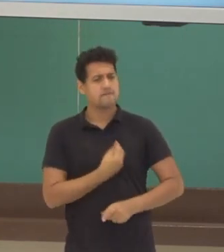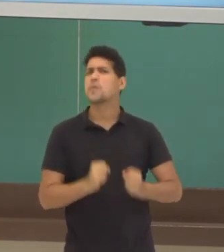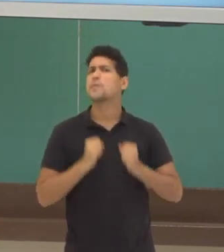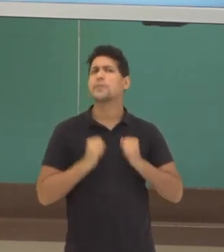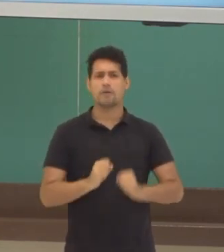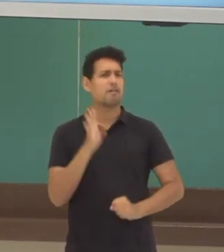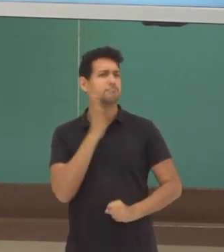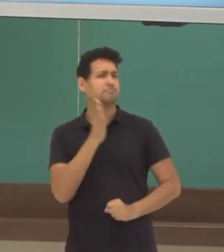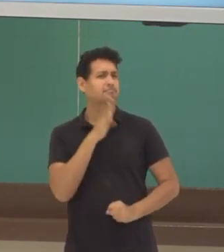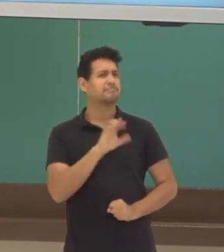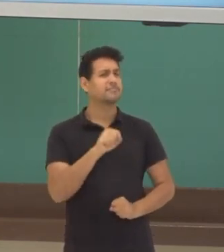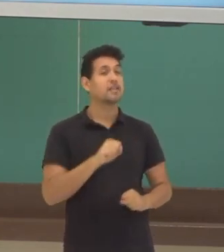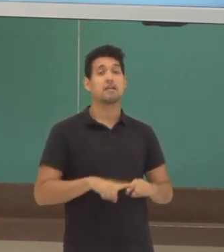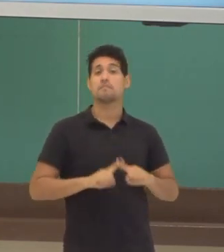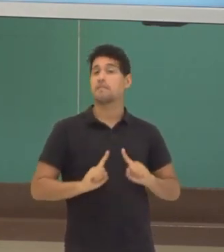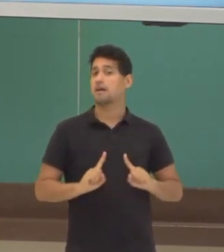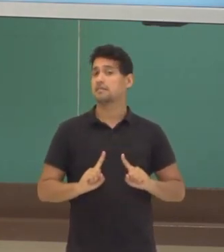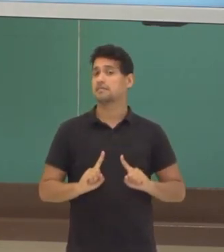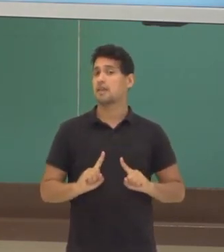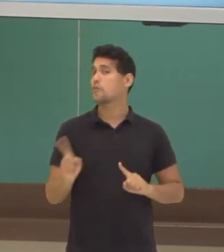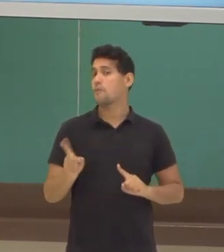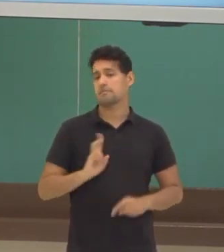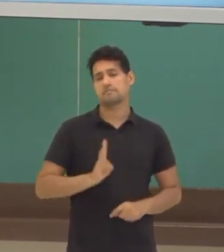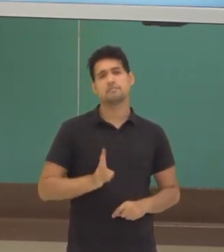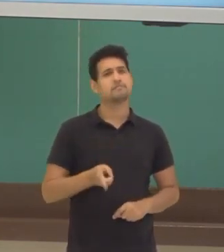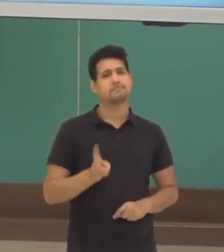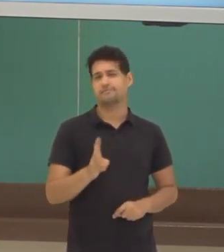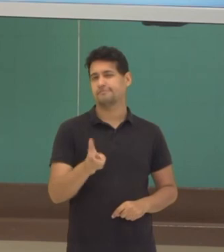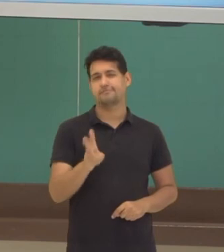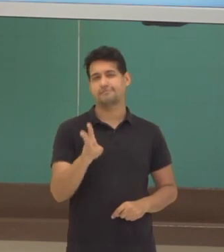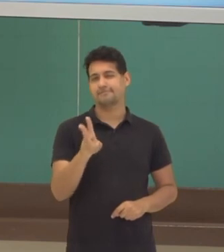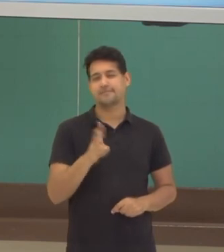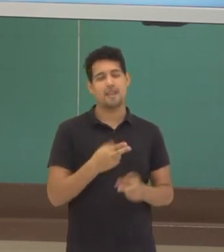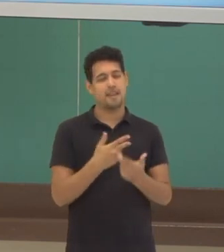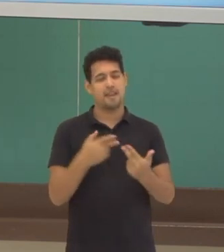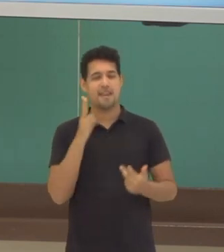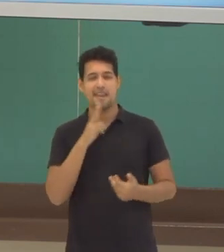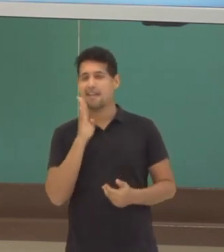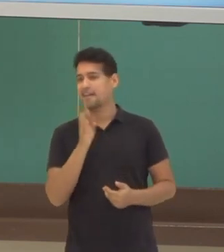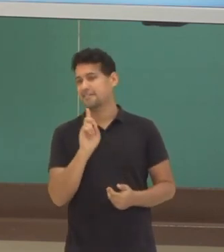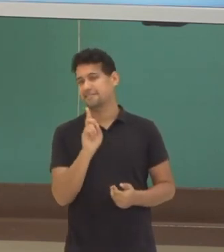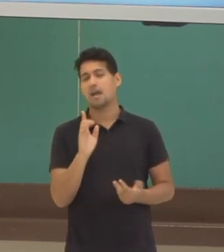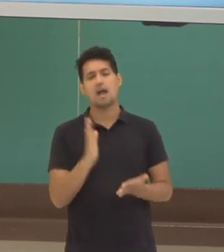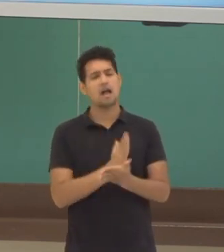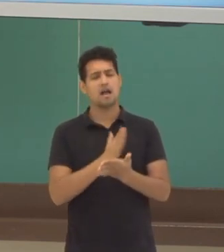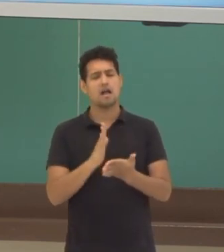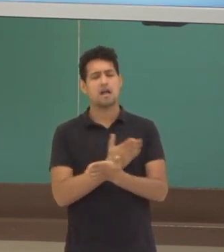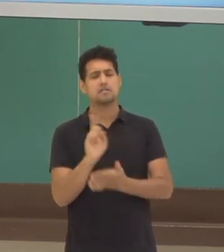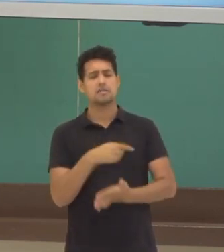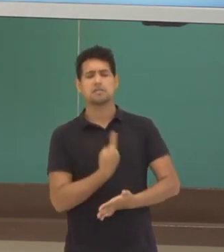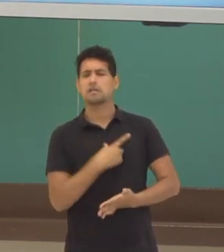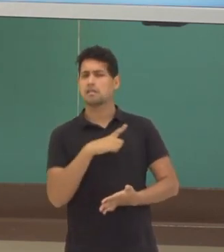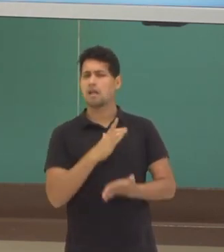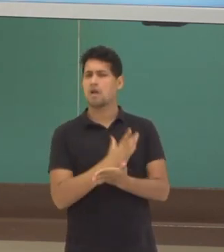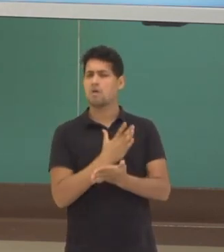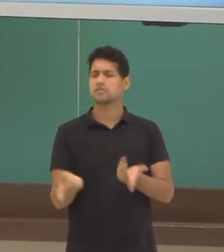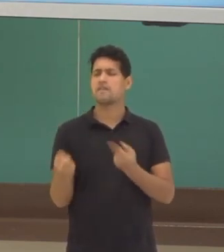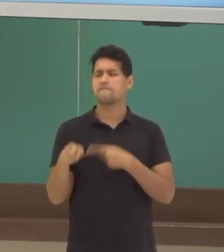sentido diferente daquele que nós vamos encontrar, por exemplo, no dicionário. Não é o sentido